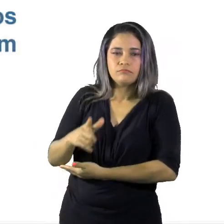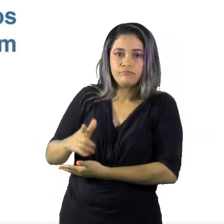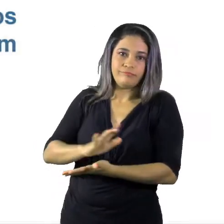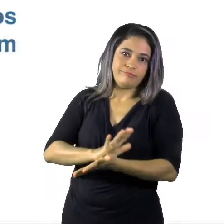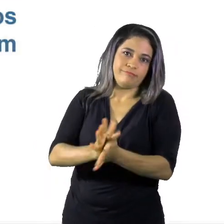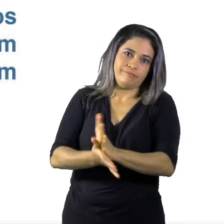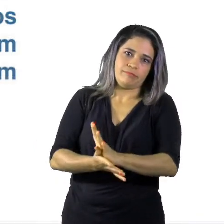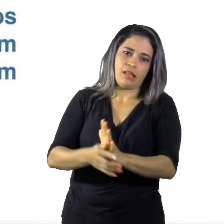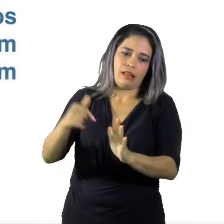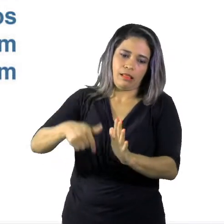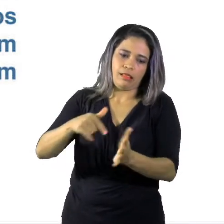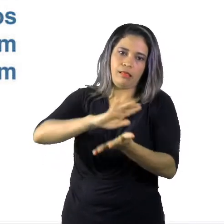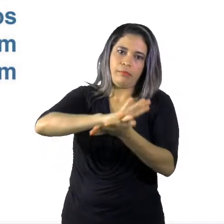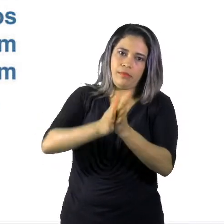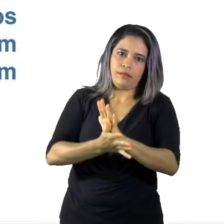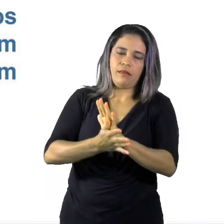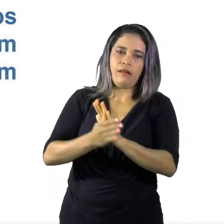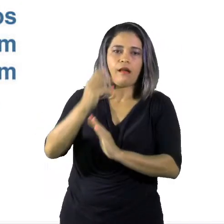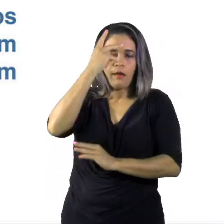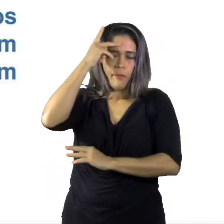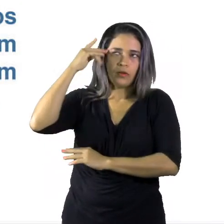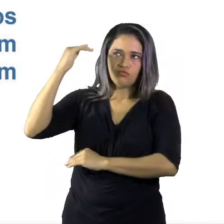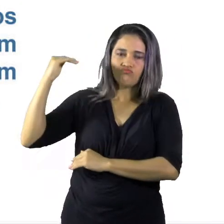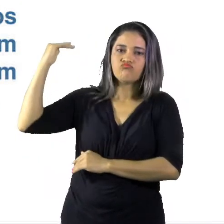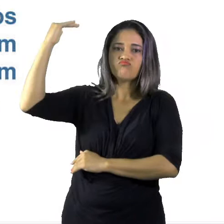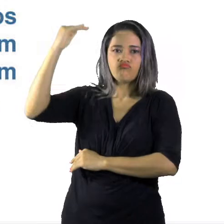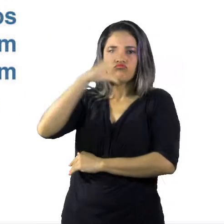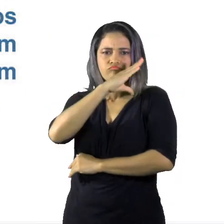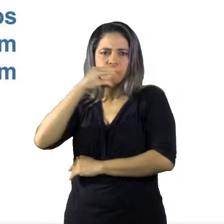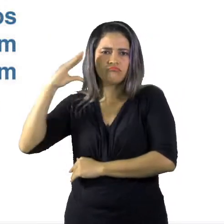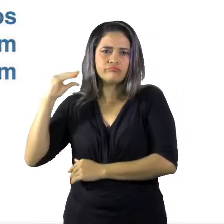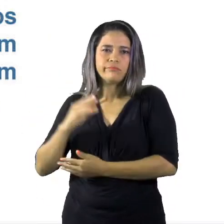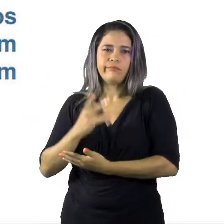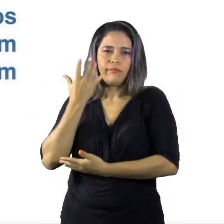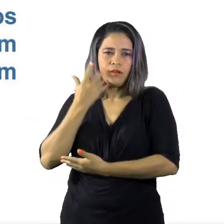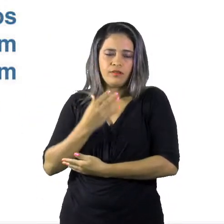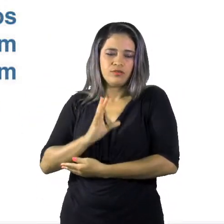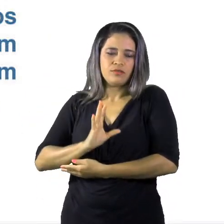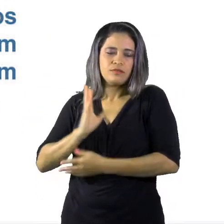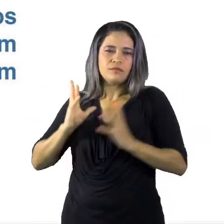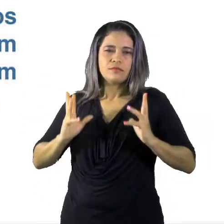preconceito é coisa de adulto. Crianças são puras, não há lugar em seus